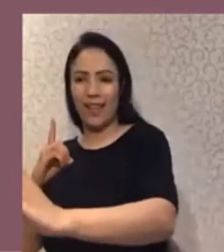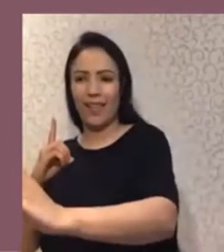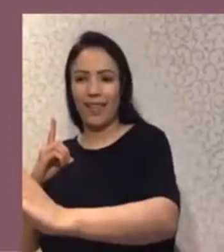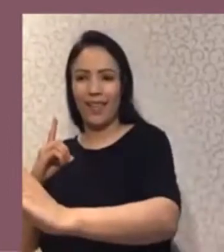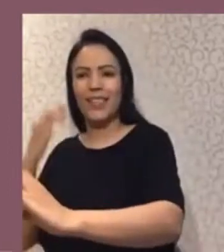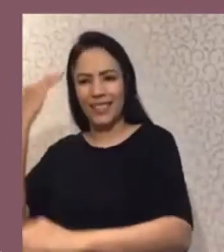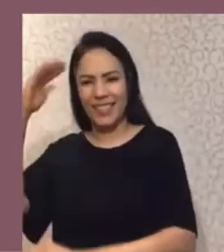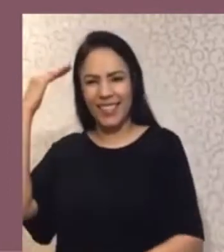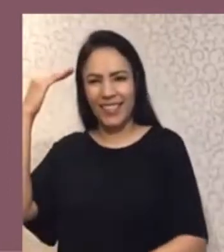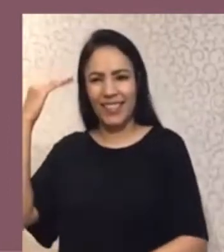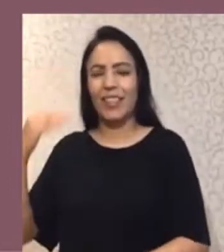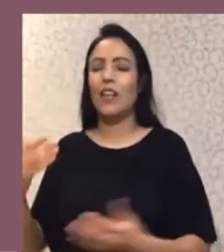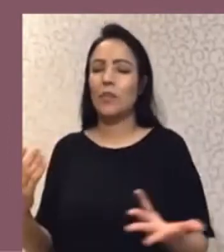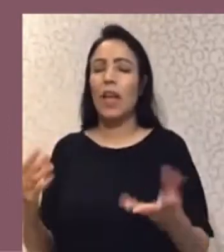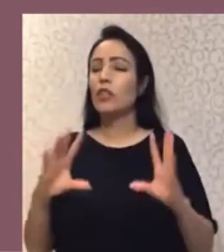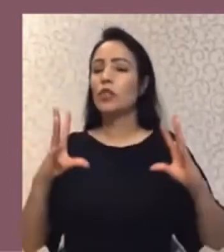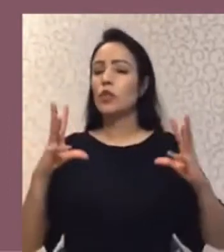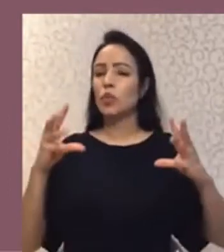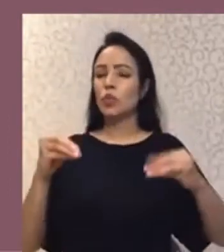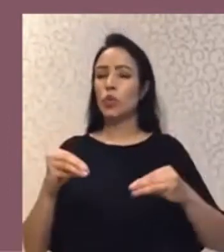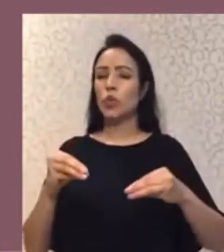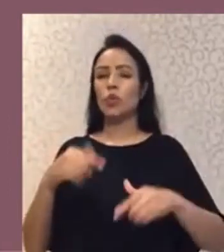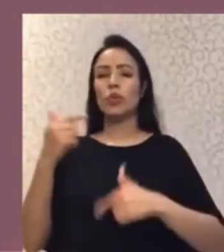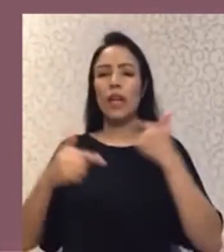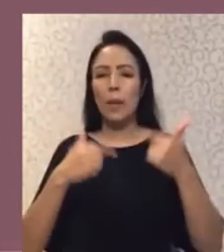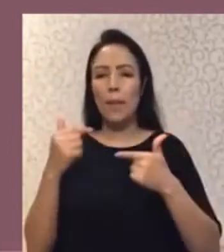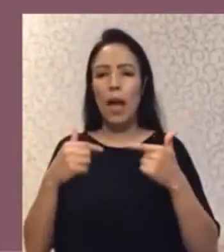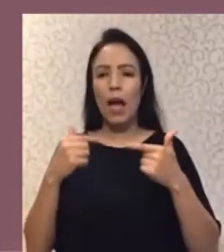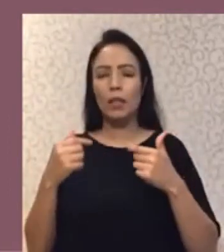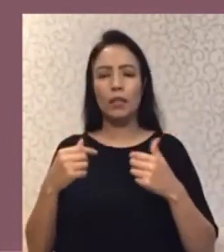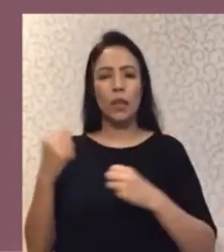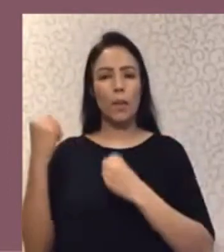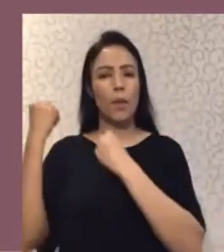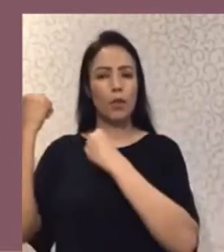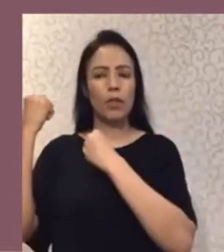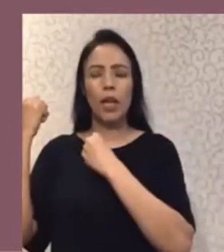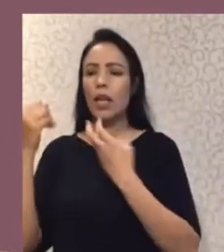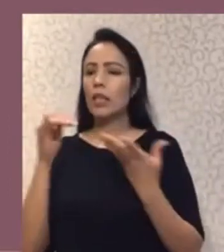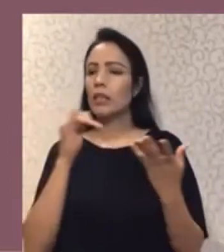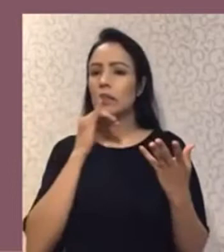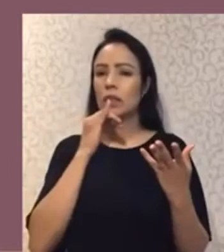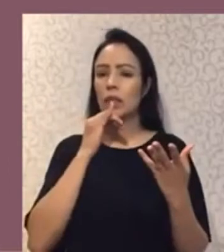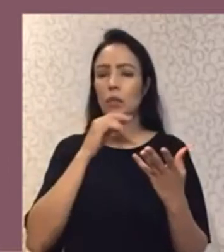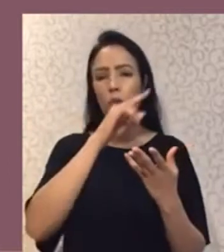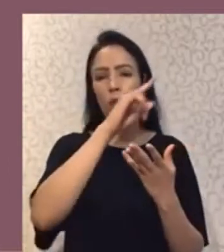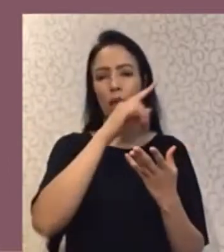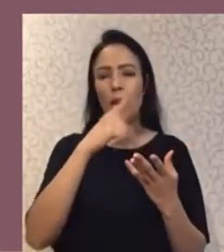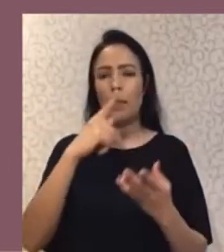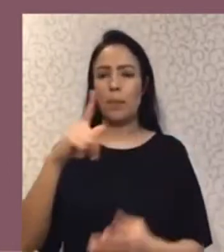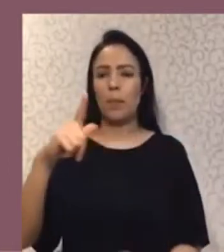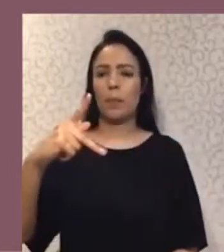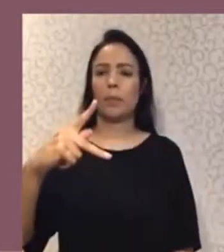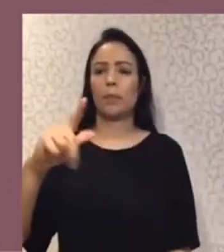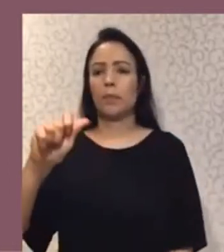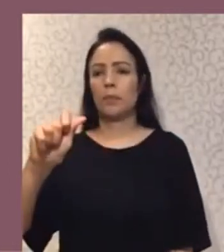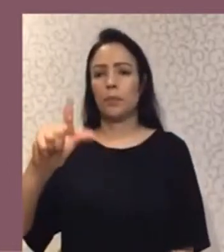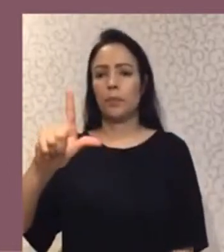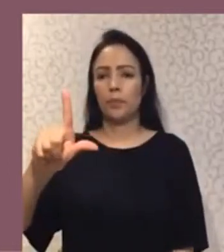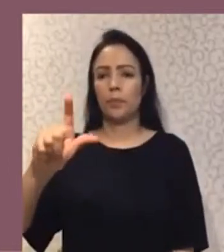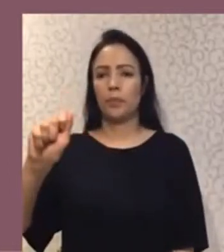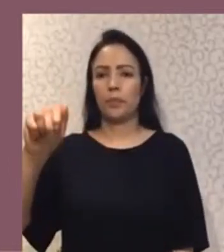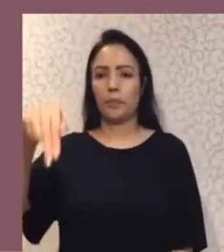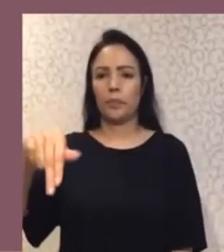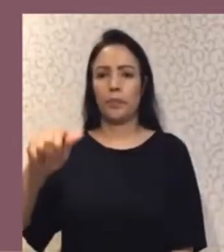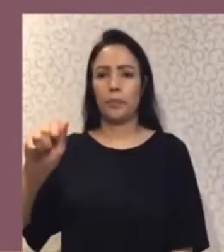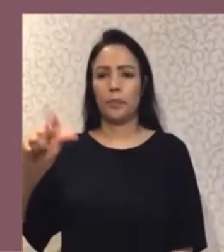de poder, né? Se a gente for ver o nosso Planalto hoje, Planalto Central, o chefe do